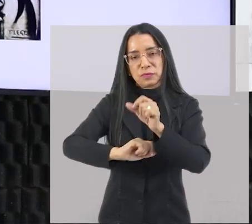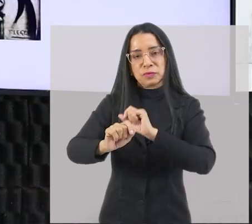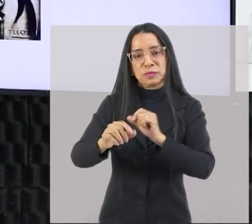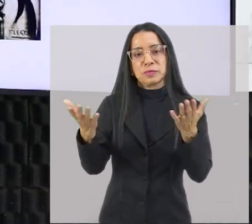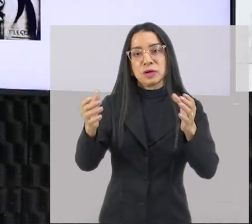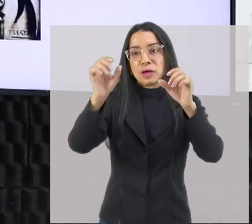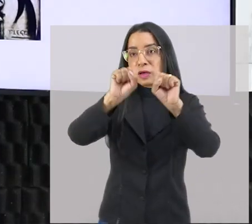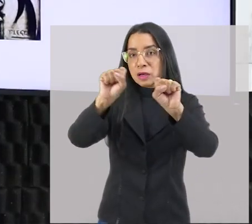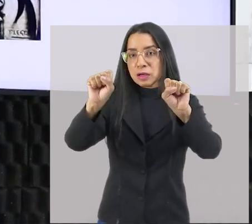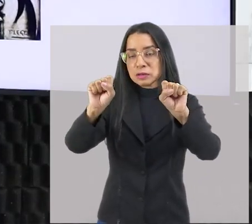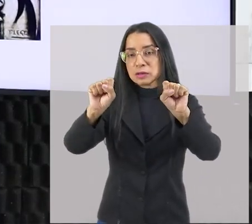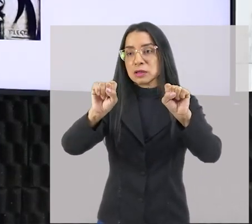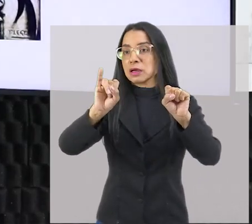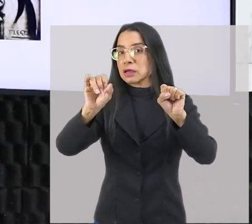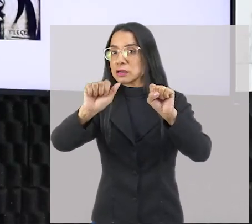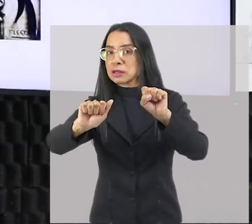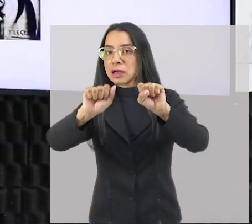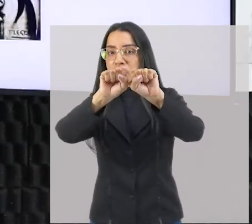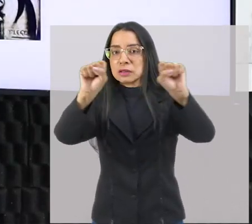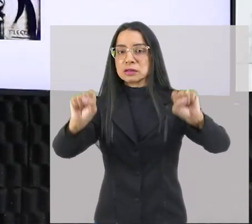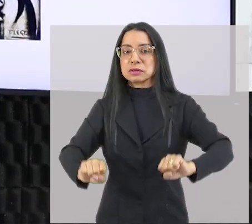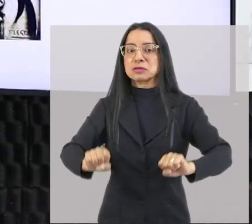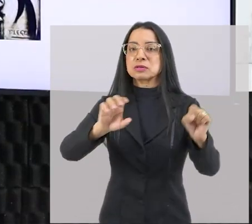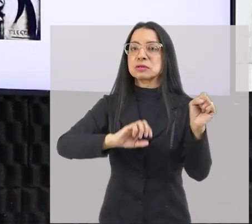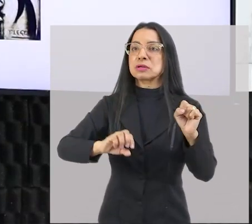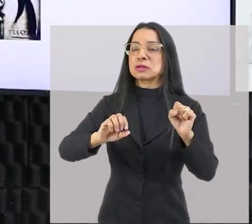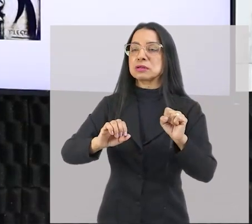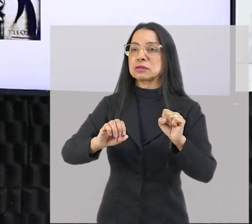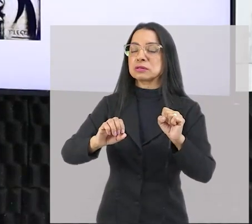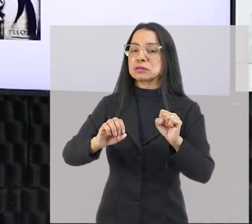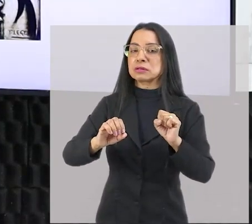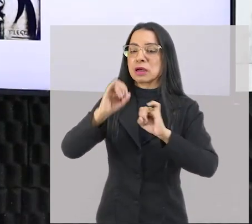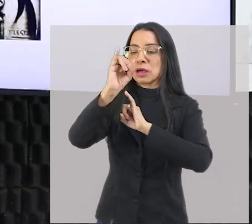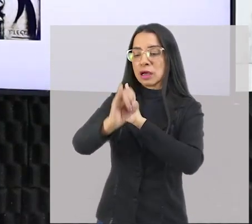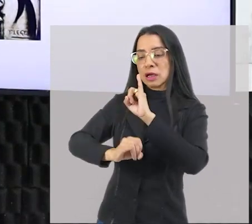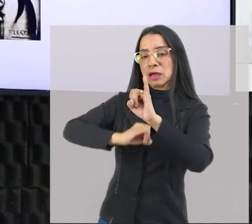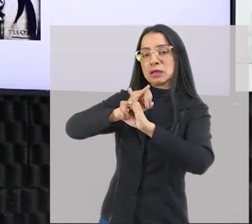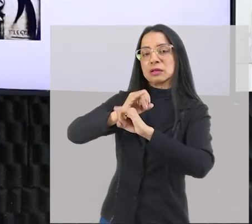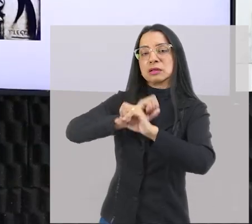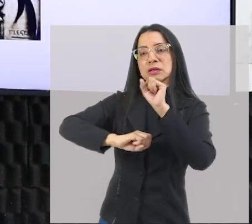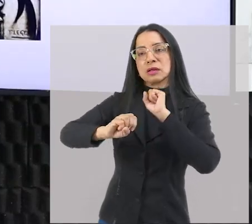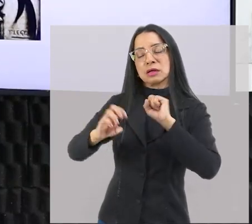em sistemas, em redes, na web. E aí, menino,